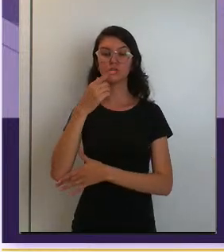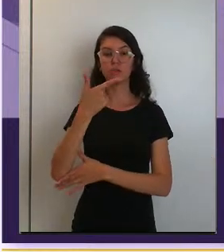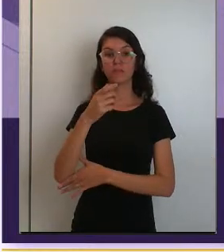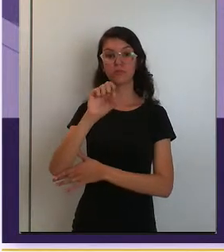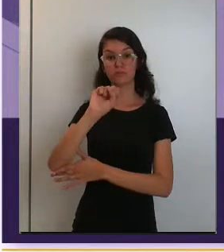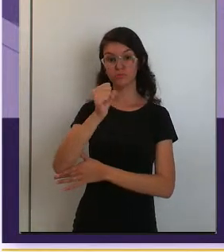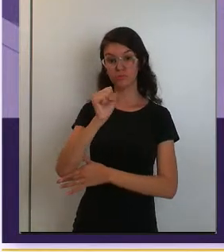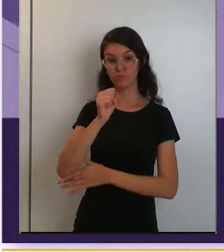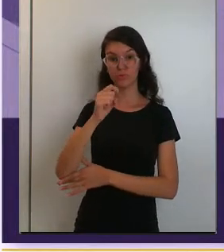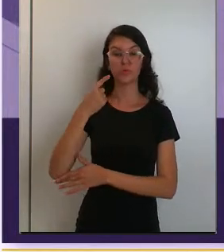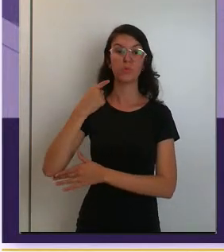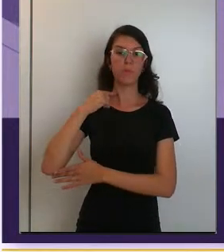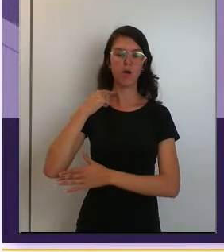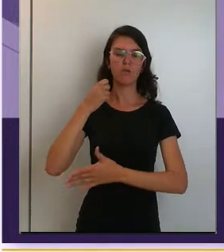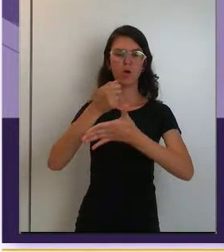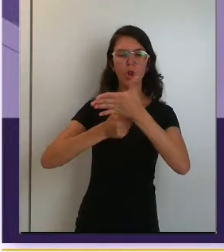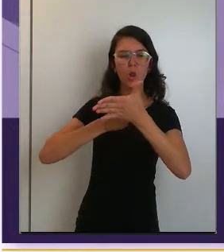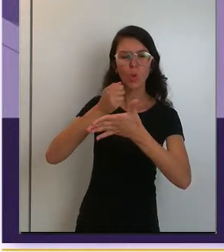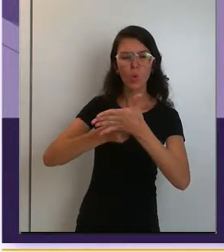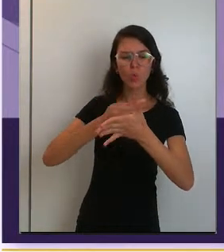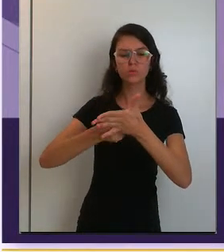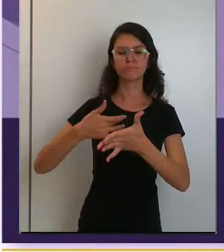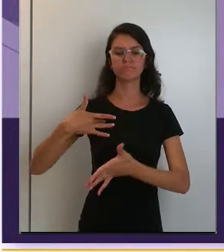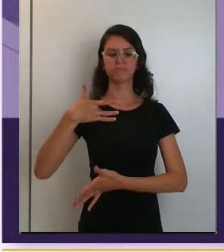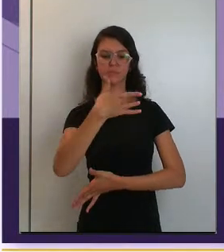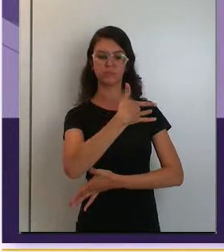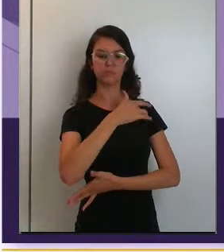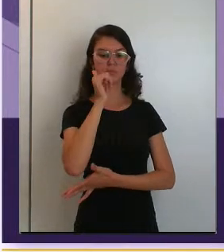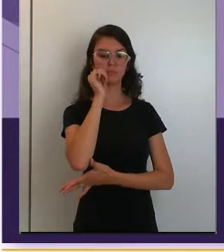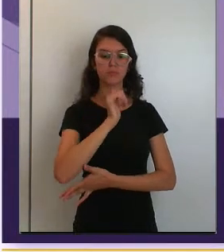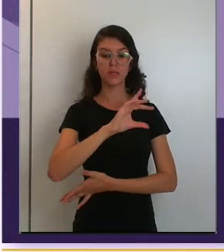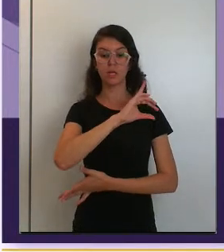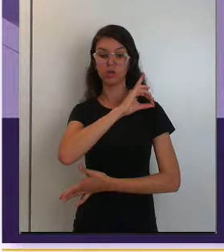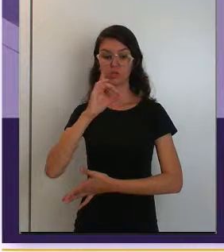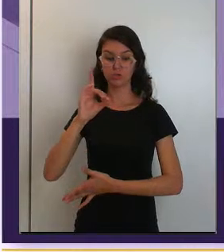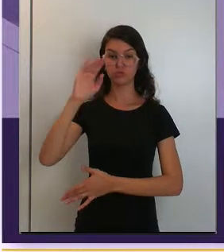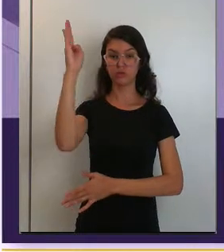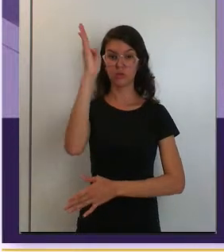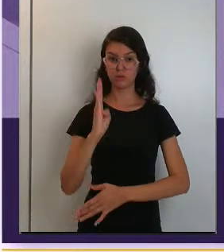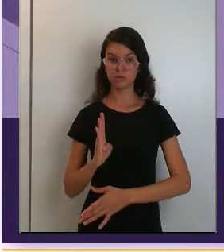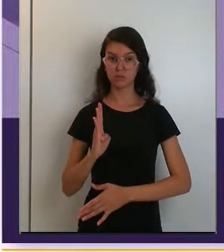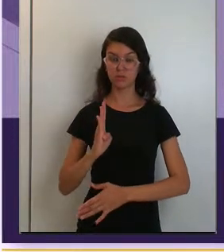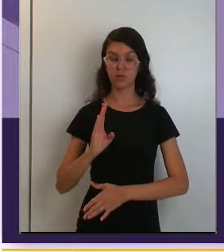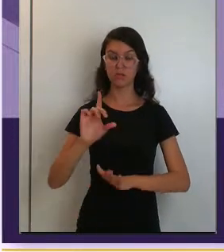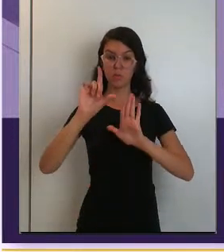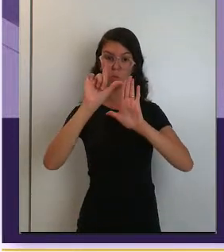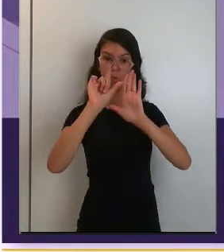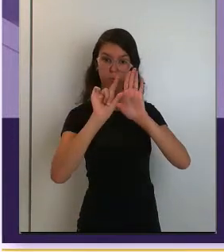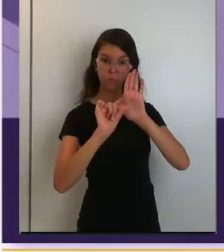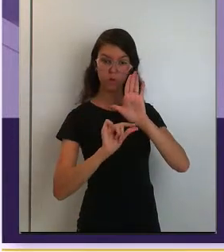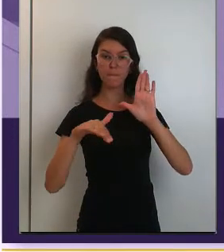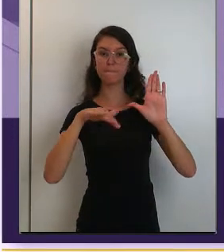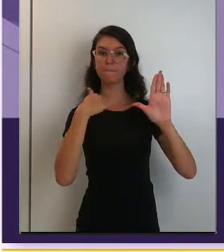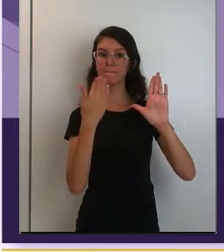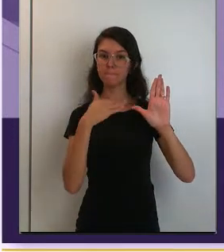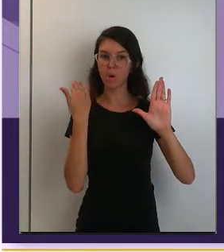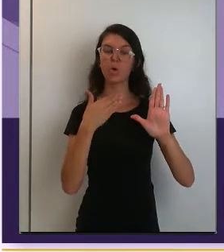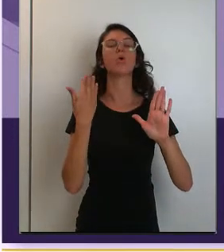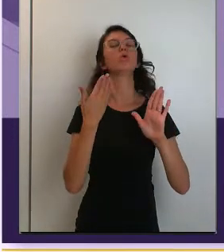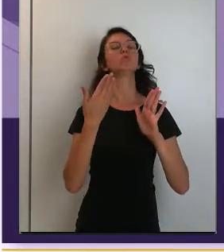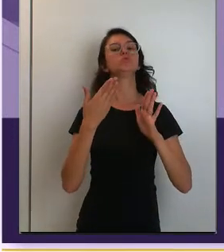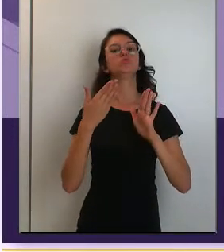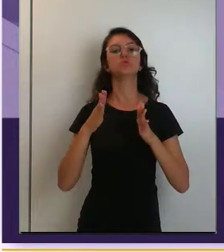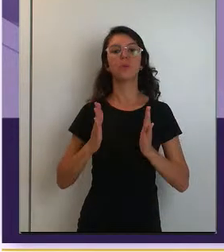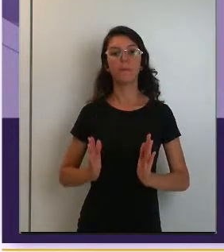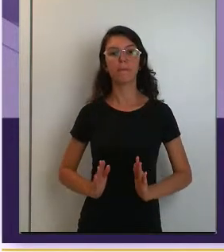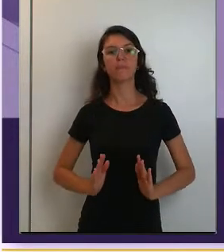Dia Internacional da Luta pela Saúde da Mulher e Dia Nacional de Redução da Mortalidade Materna. São